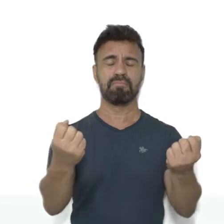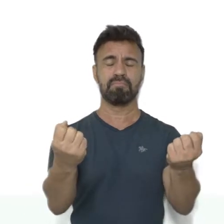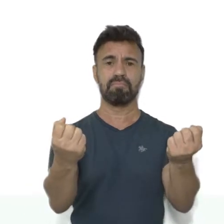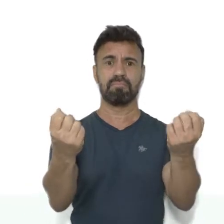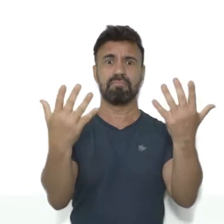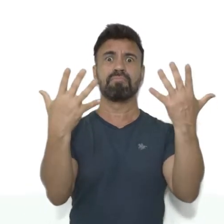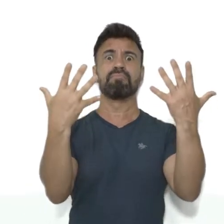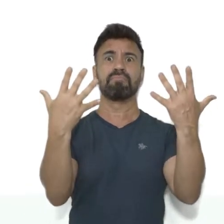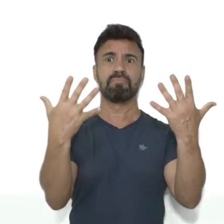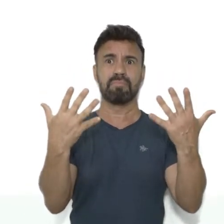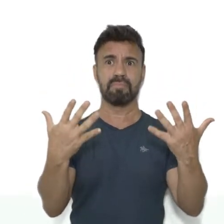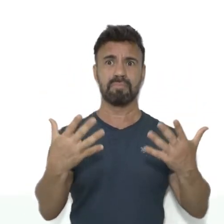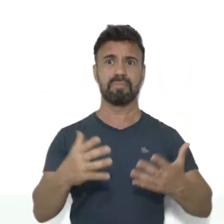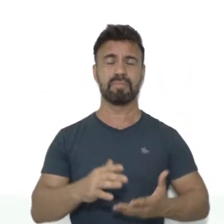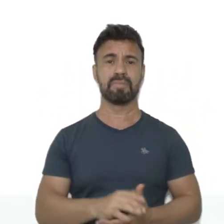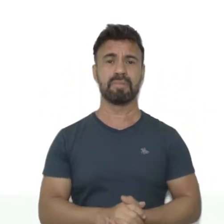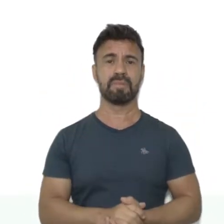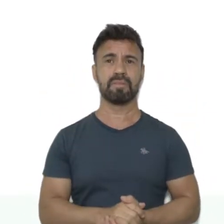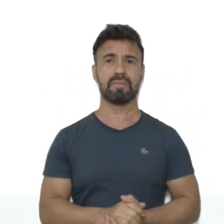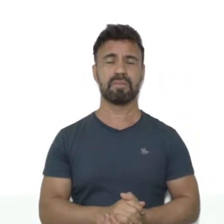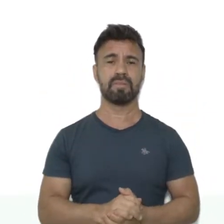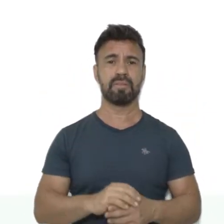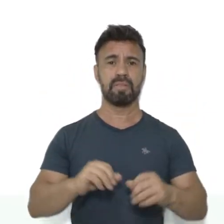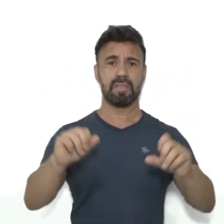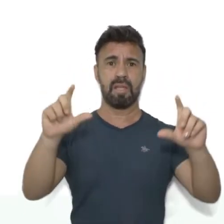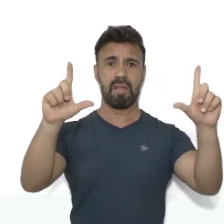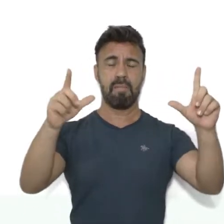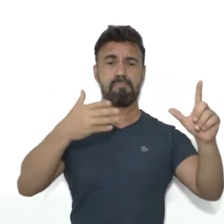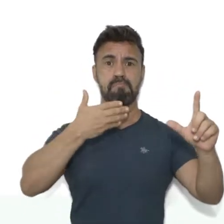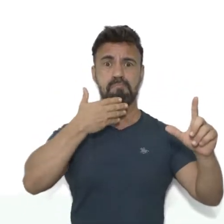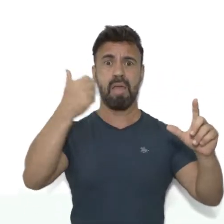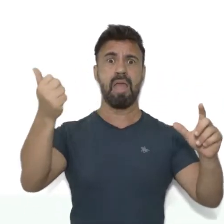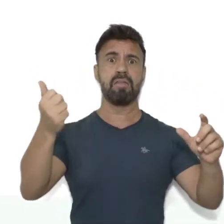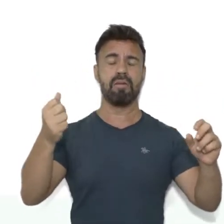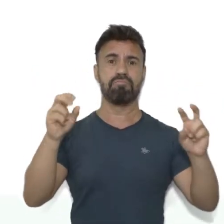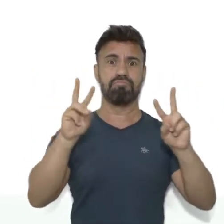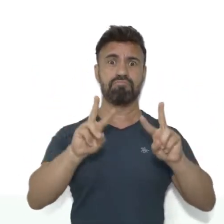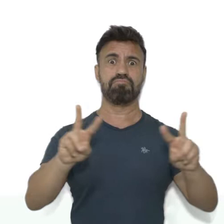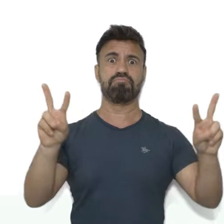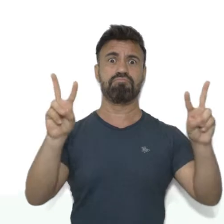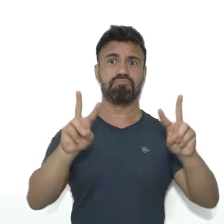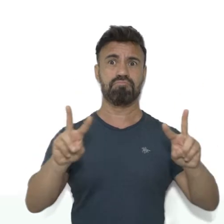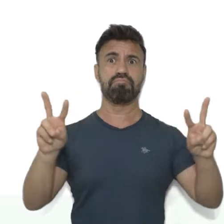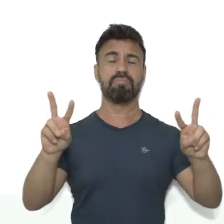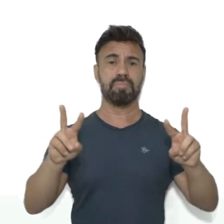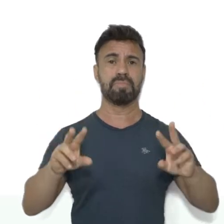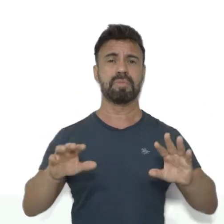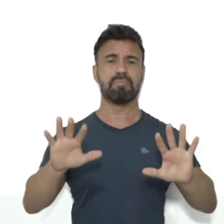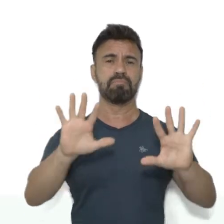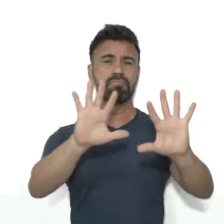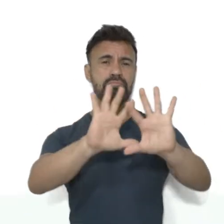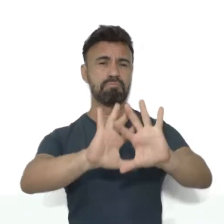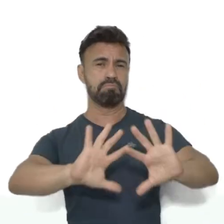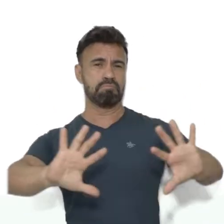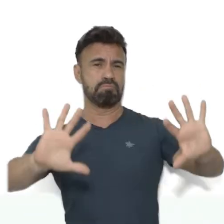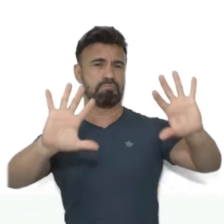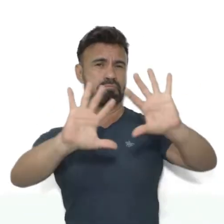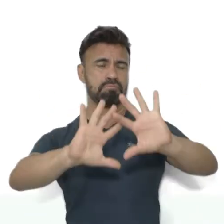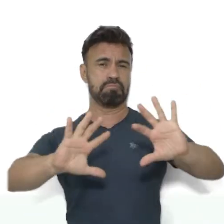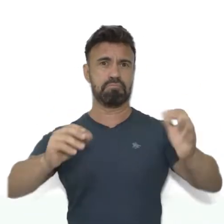luminosidade e uma luminosidade melhor, e ela possui também mais contraste, dando aí uma